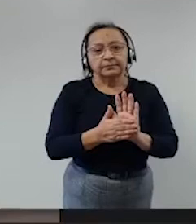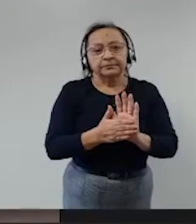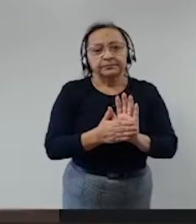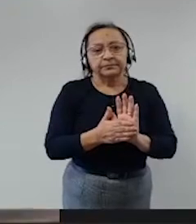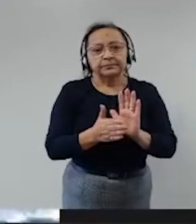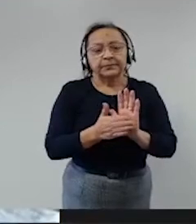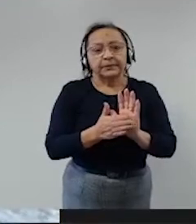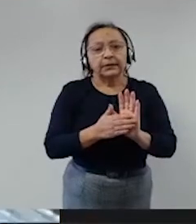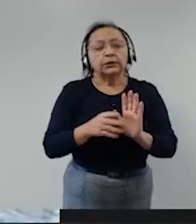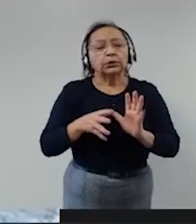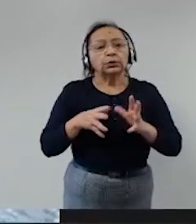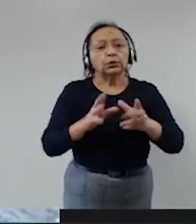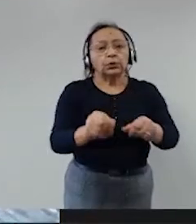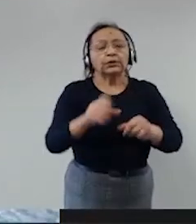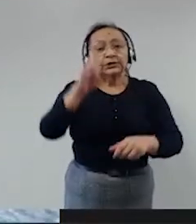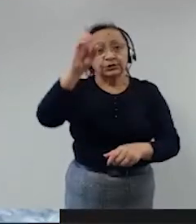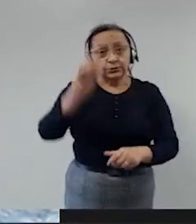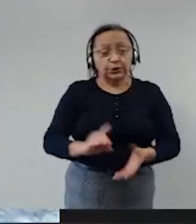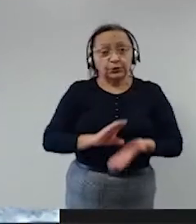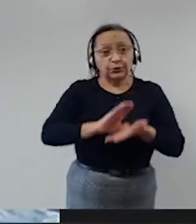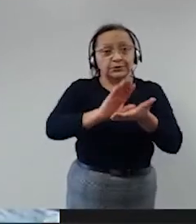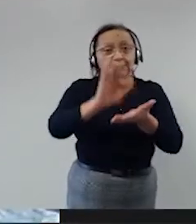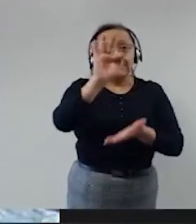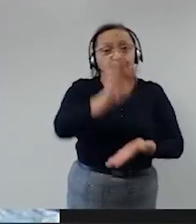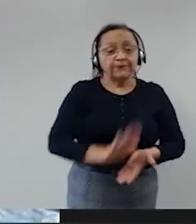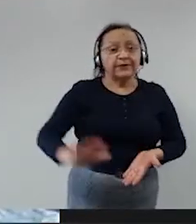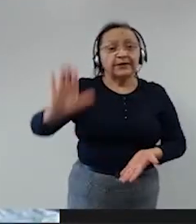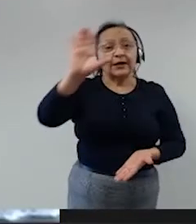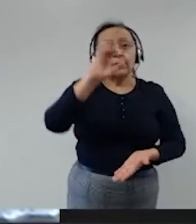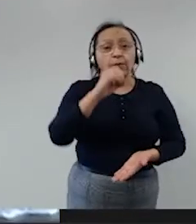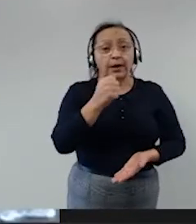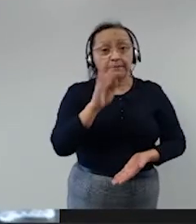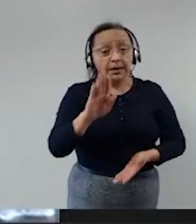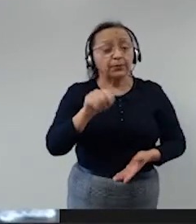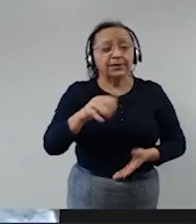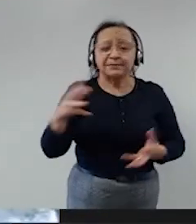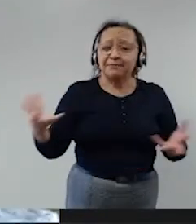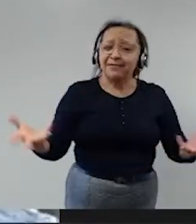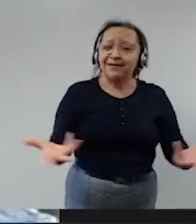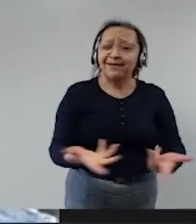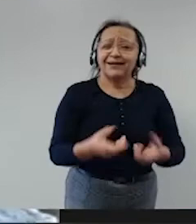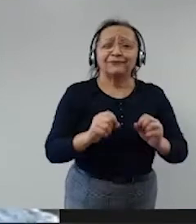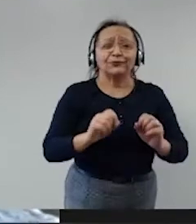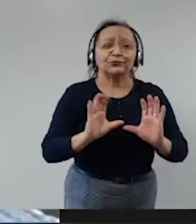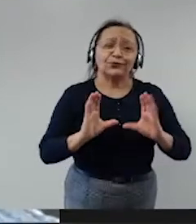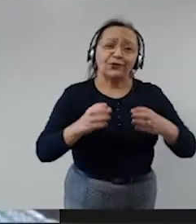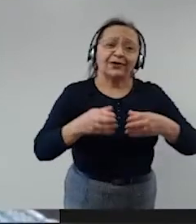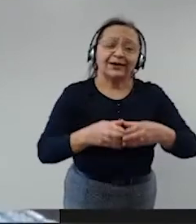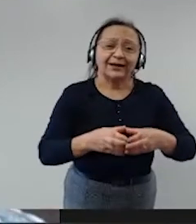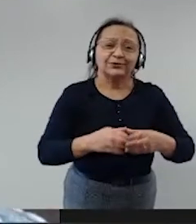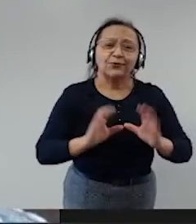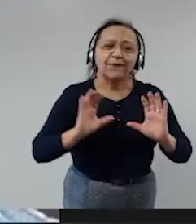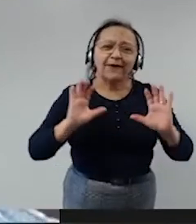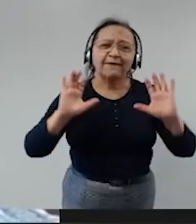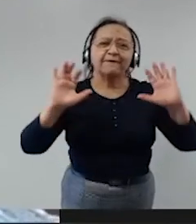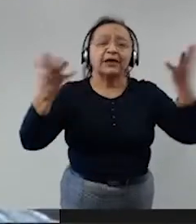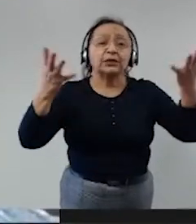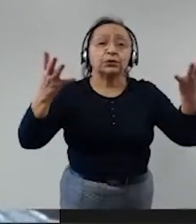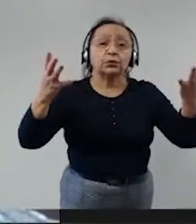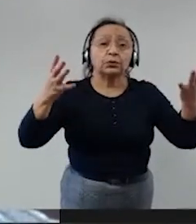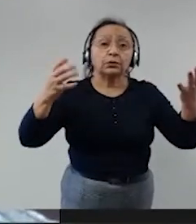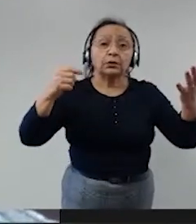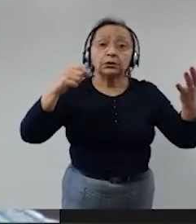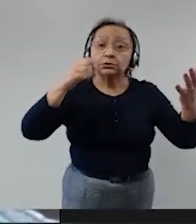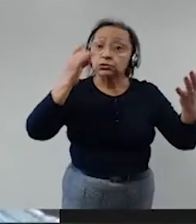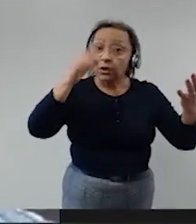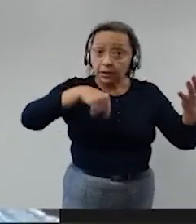a diretoria do Conselho Federal por esse magnífico evento, que está sendo um exemplo no mundo